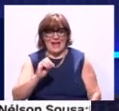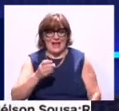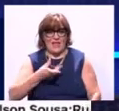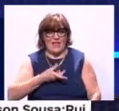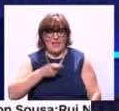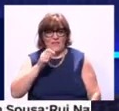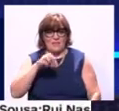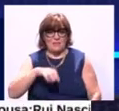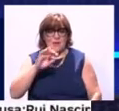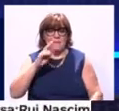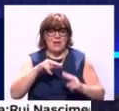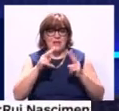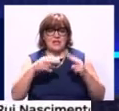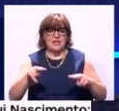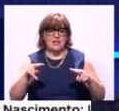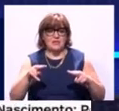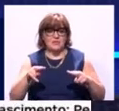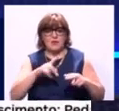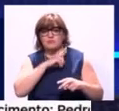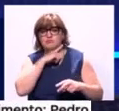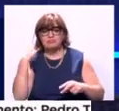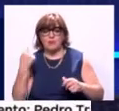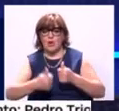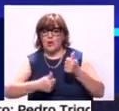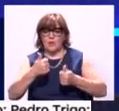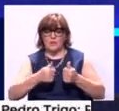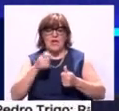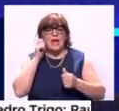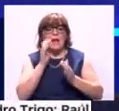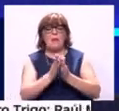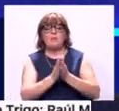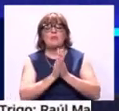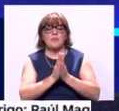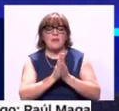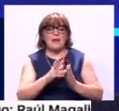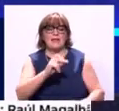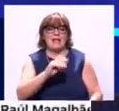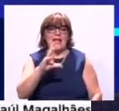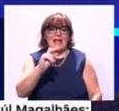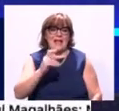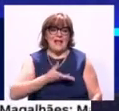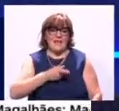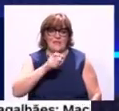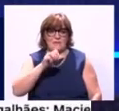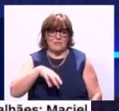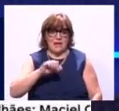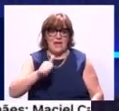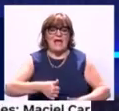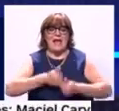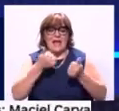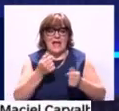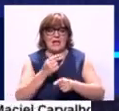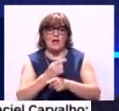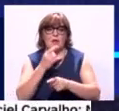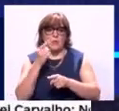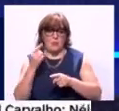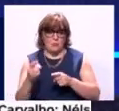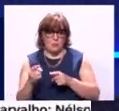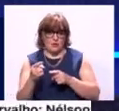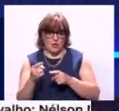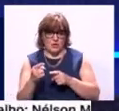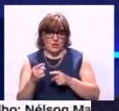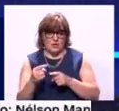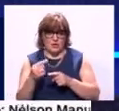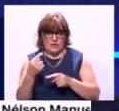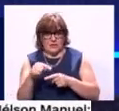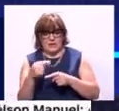disse, mas a nível internacional não conseguem competir. Quem é que anda a prometer academias? O senhor diz que ganham porque